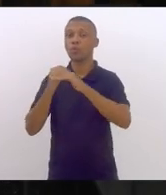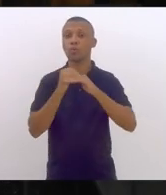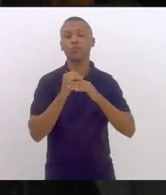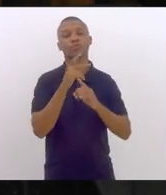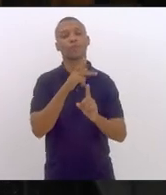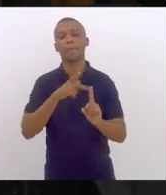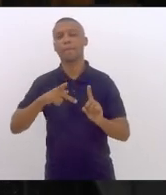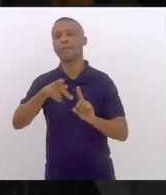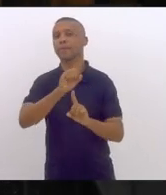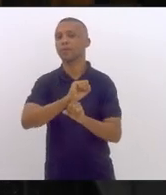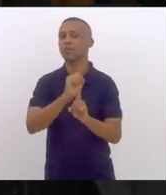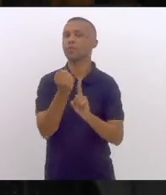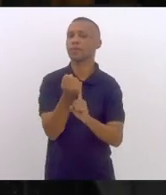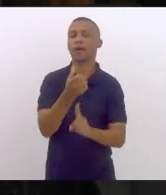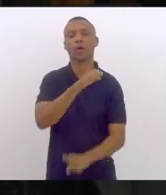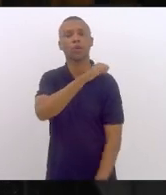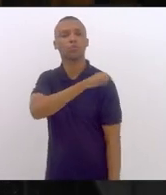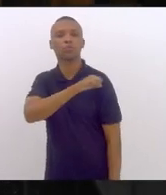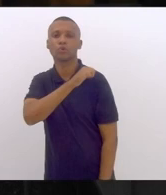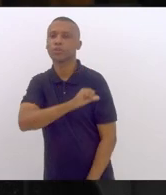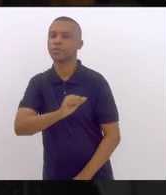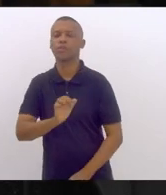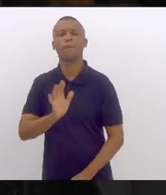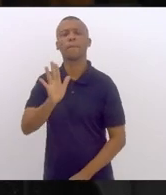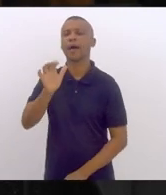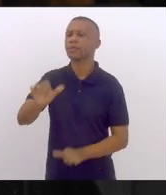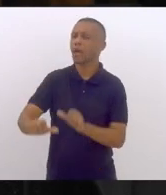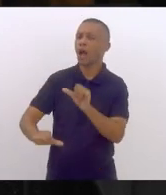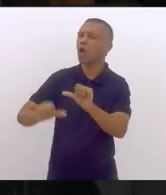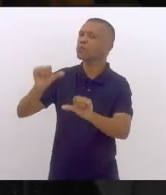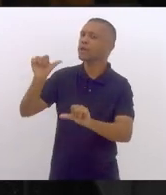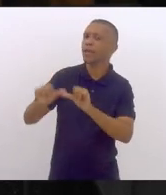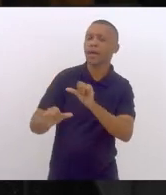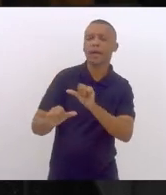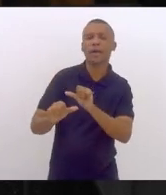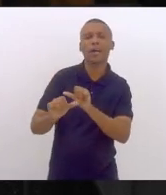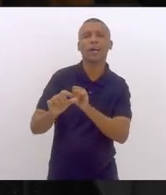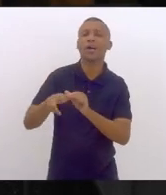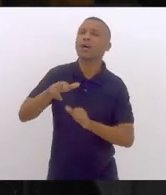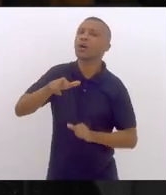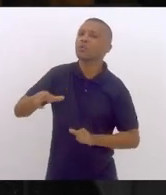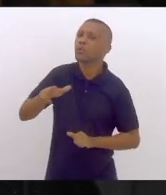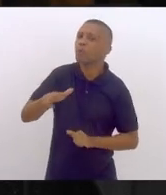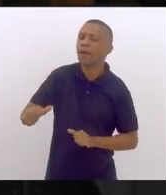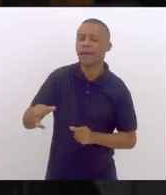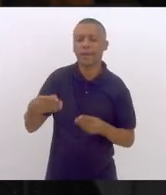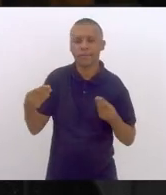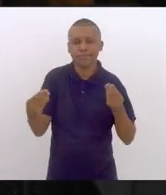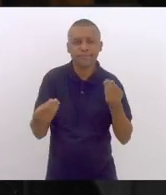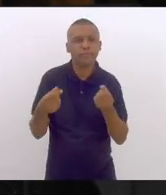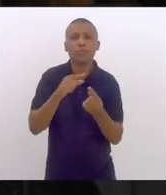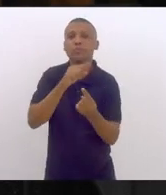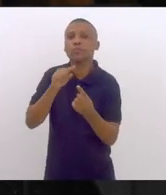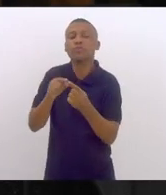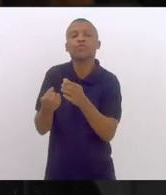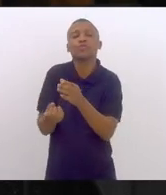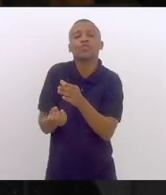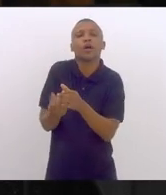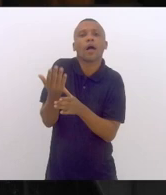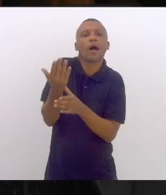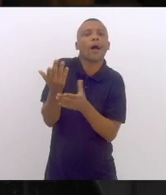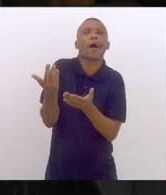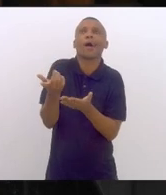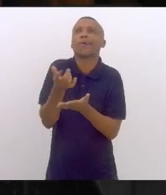Rio de Janeiro mas alterar Não no sentido de gerar qualquer